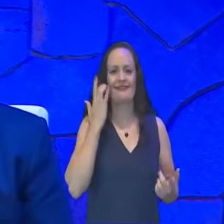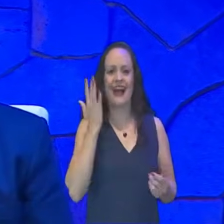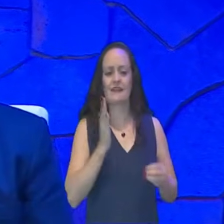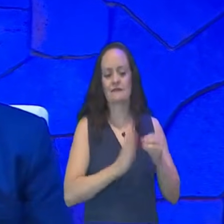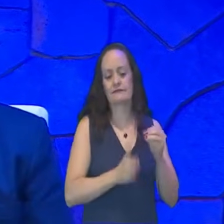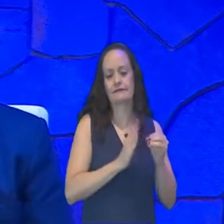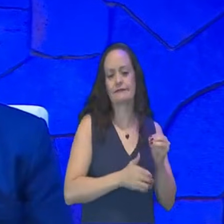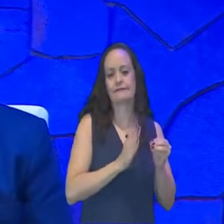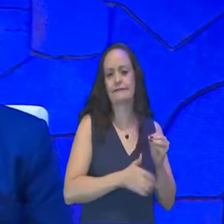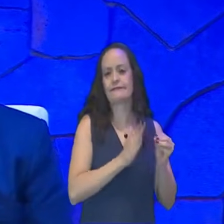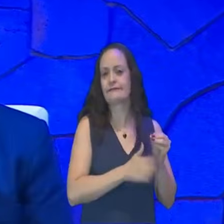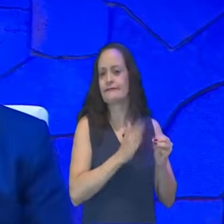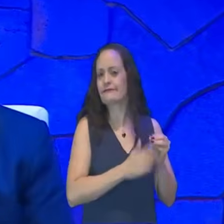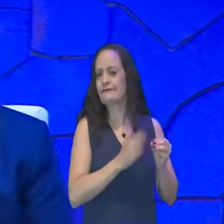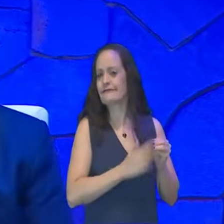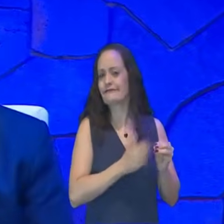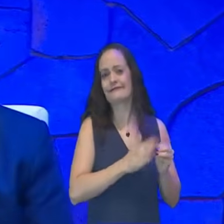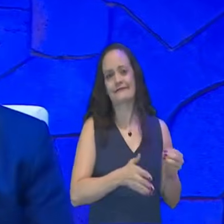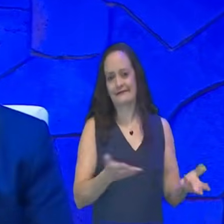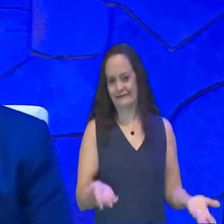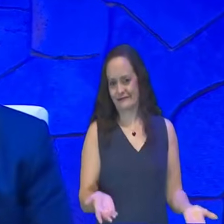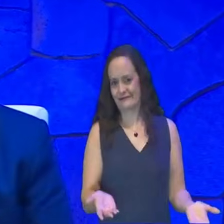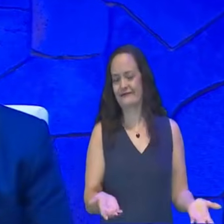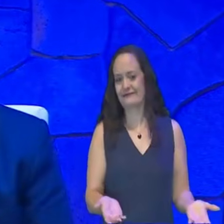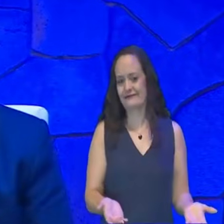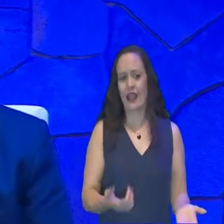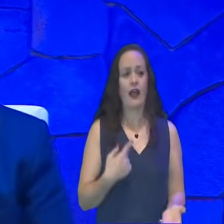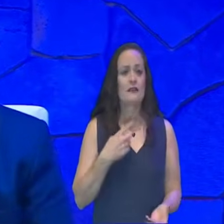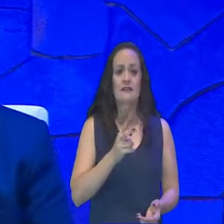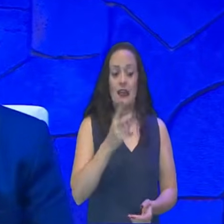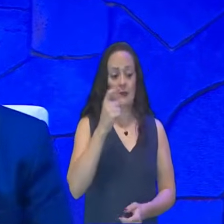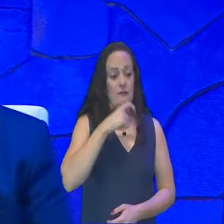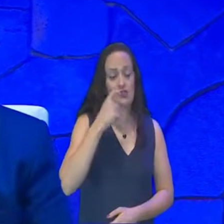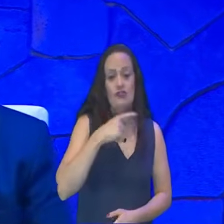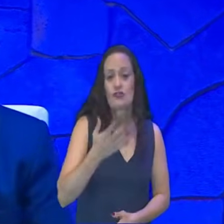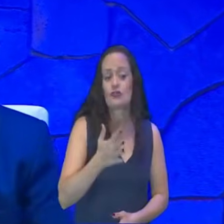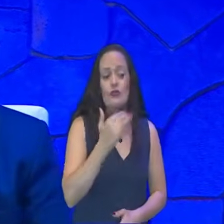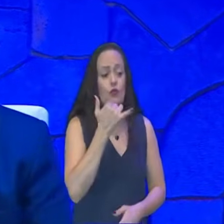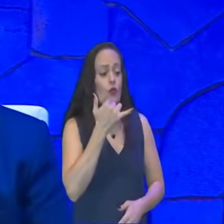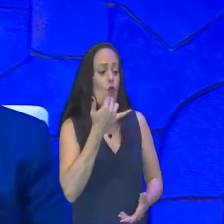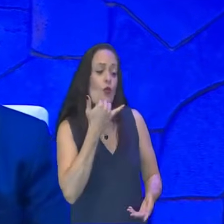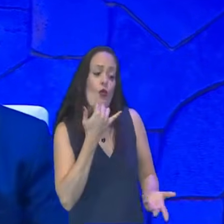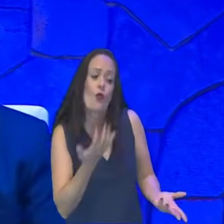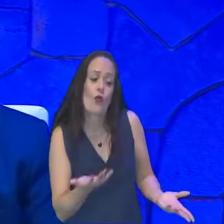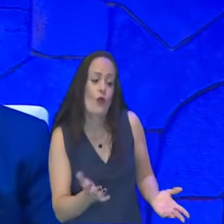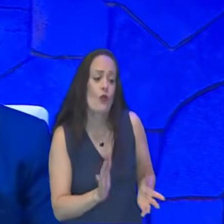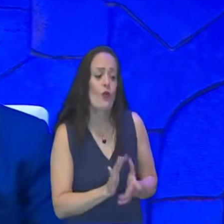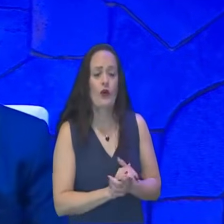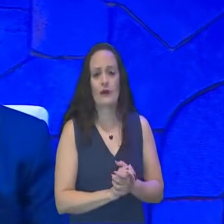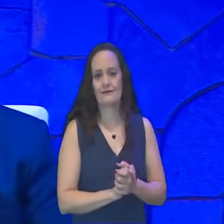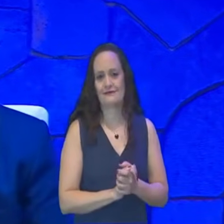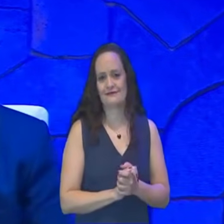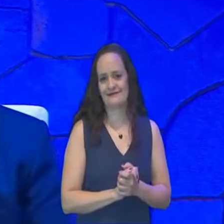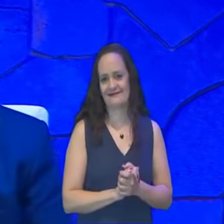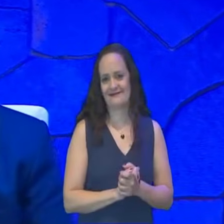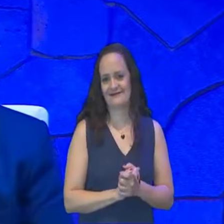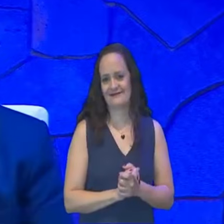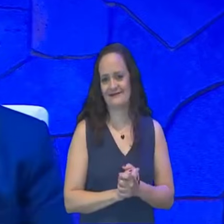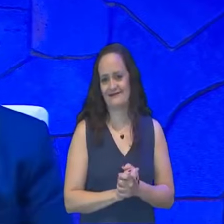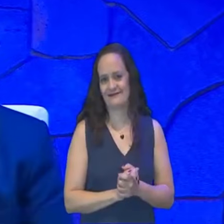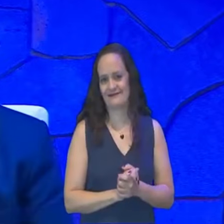Sempre seremos conduzidos a uma mentira com uma desculpa.